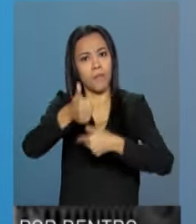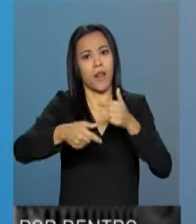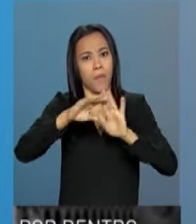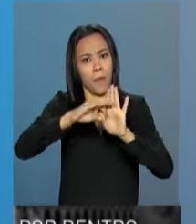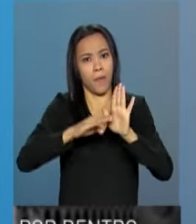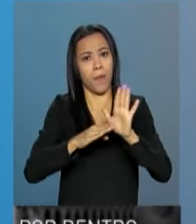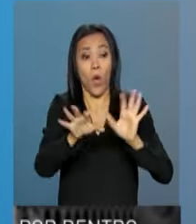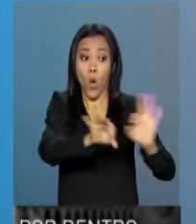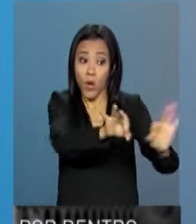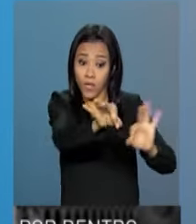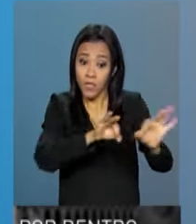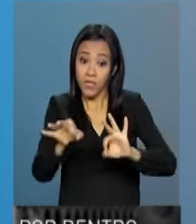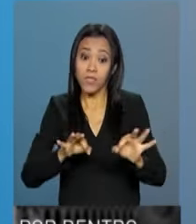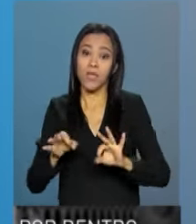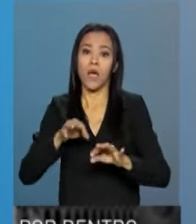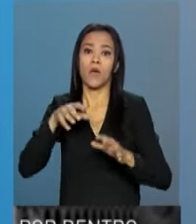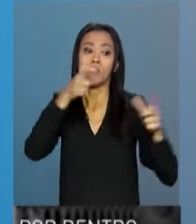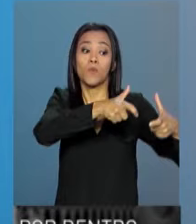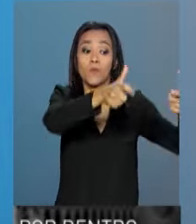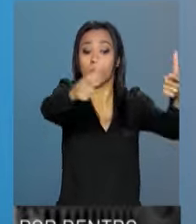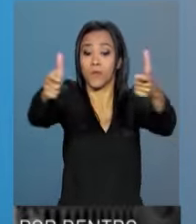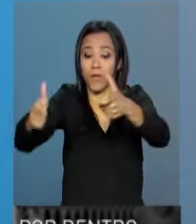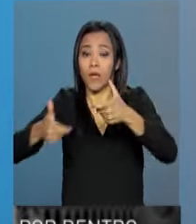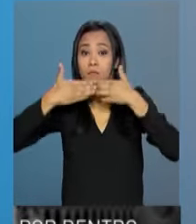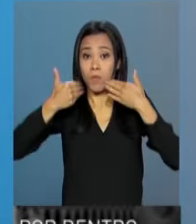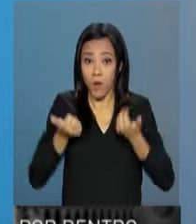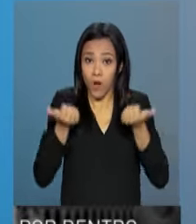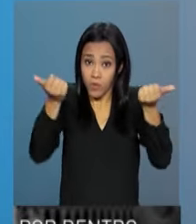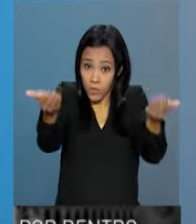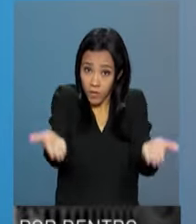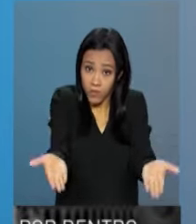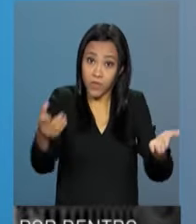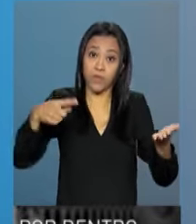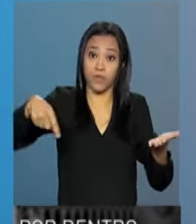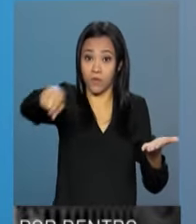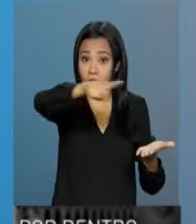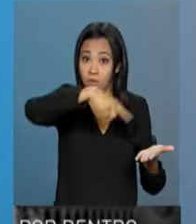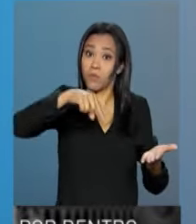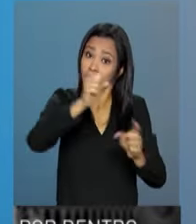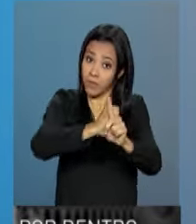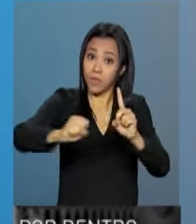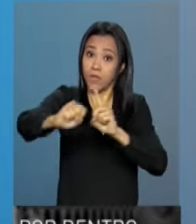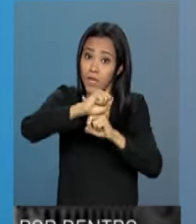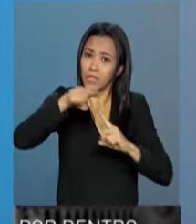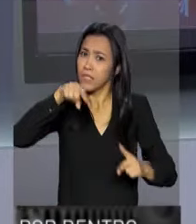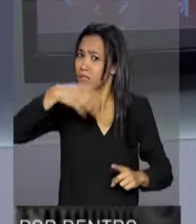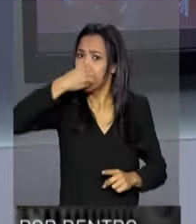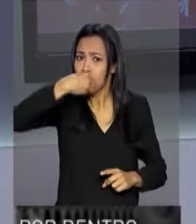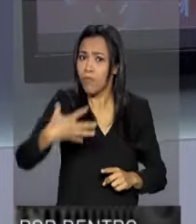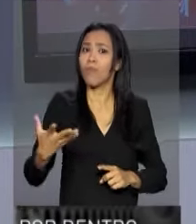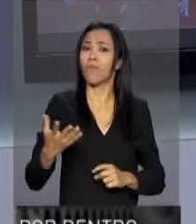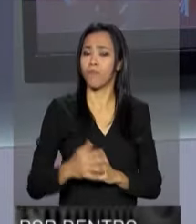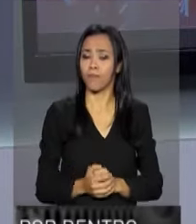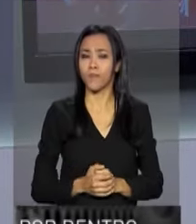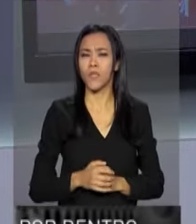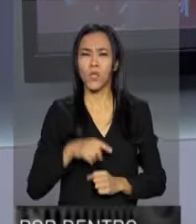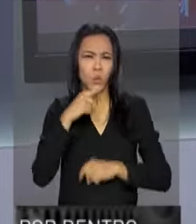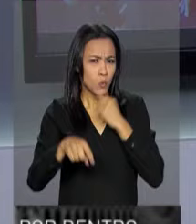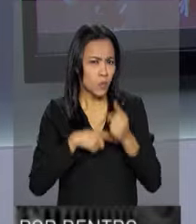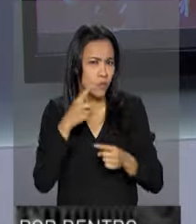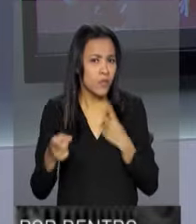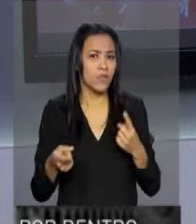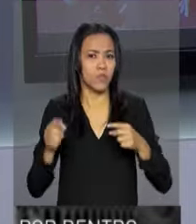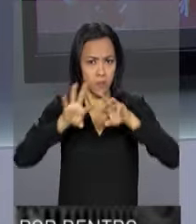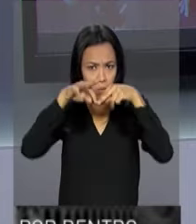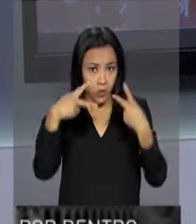estruturar novos parques melhorar os serviços e oferecer serviço para a sociedade que isso é muito bom a dúvida é saber